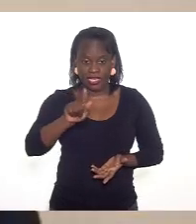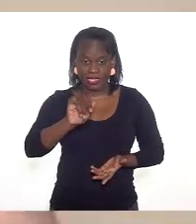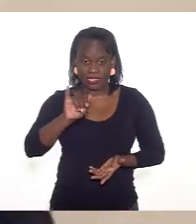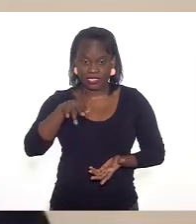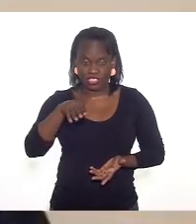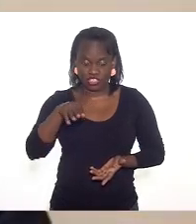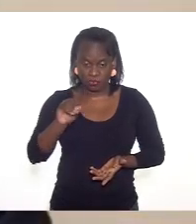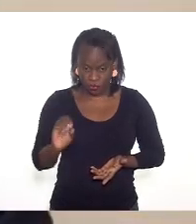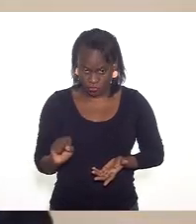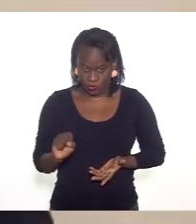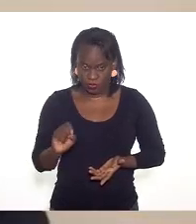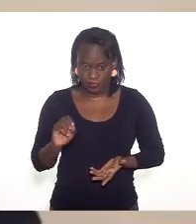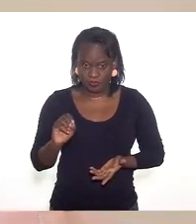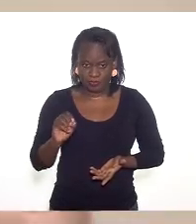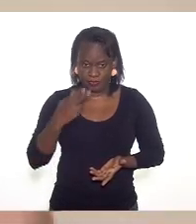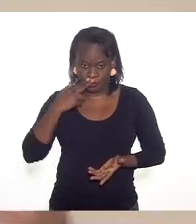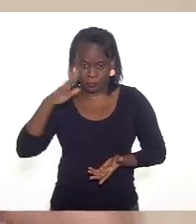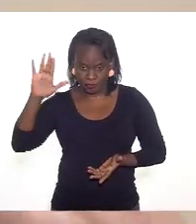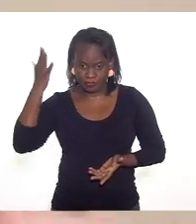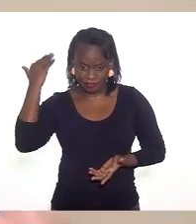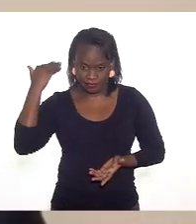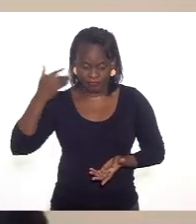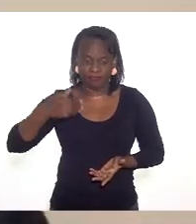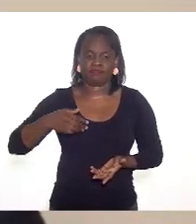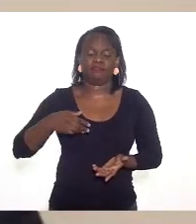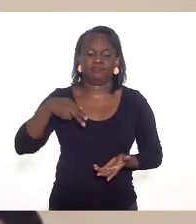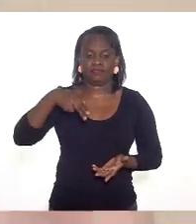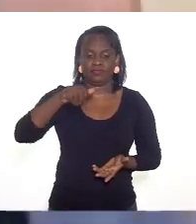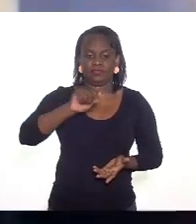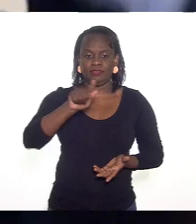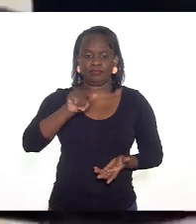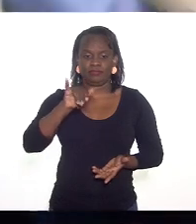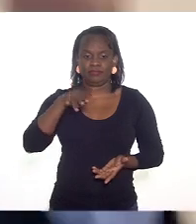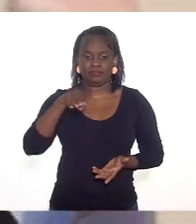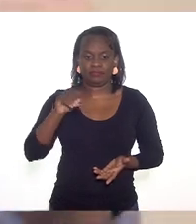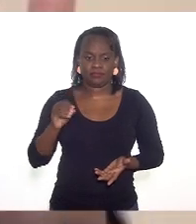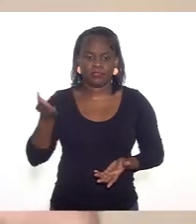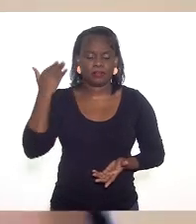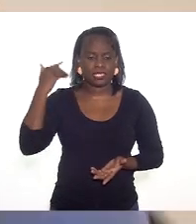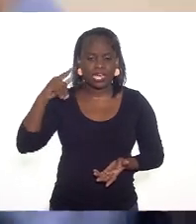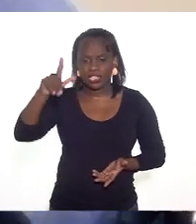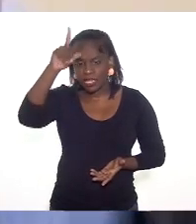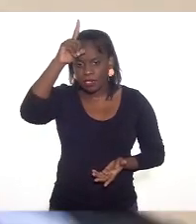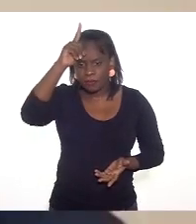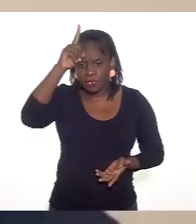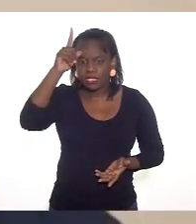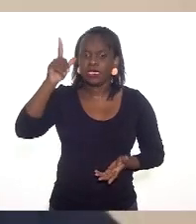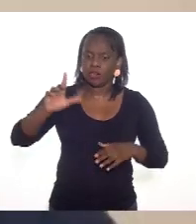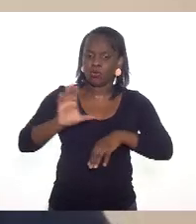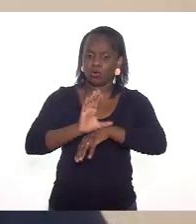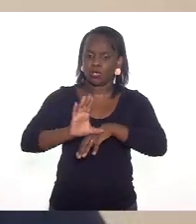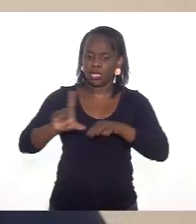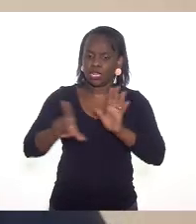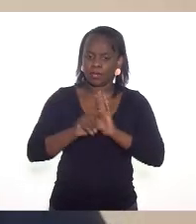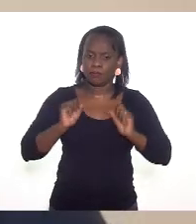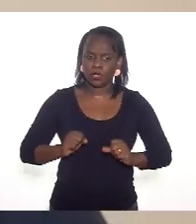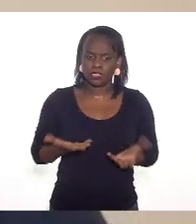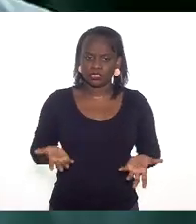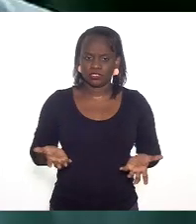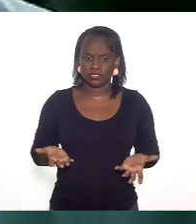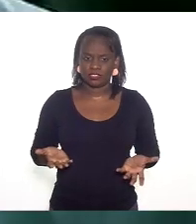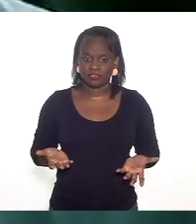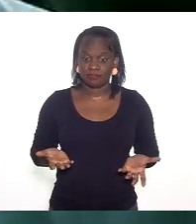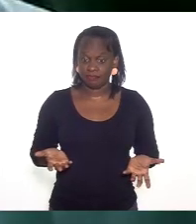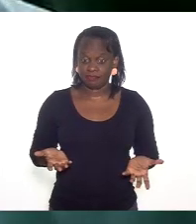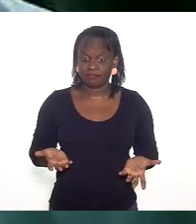exemplo clássico, né? O nazismo era declarado na Alemanha como constitucional,